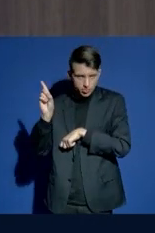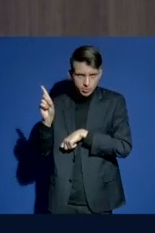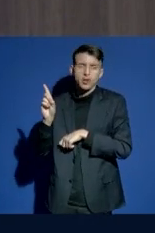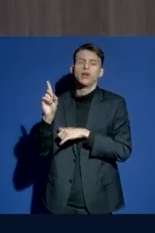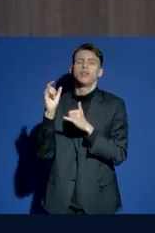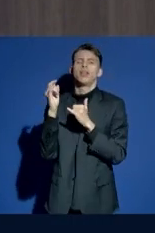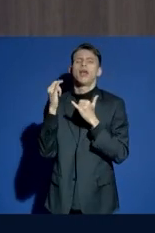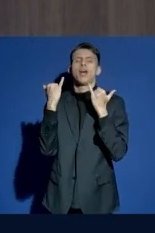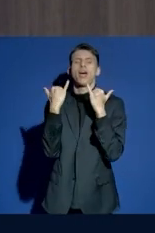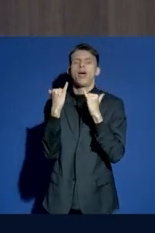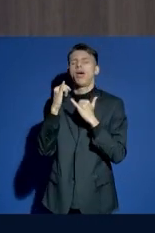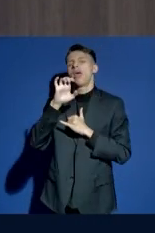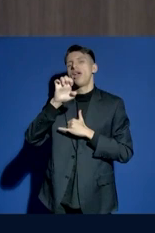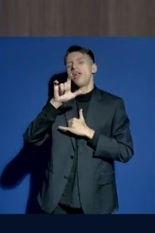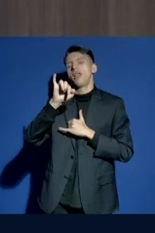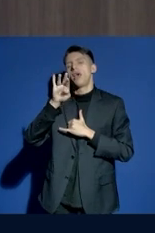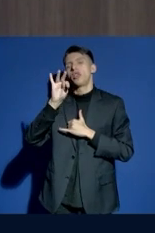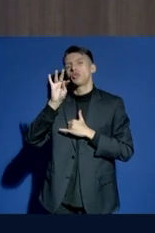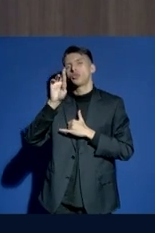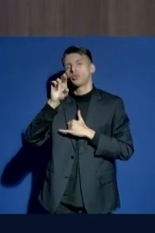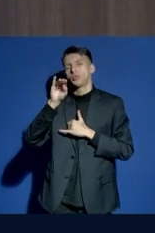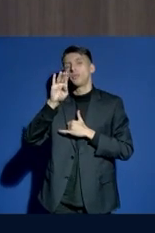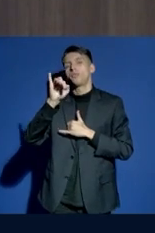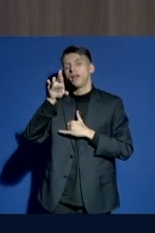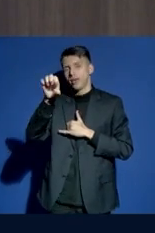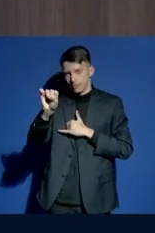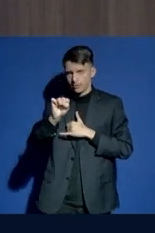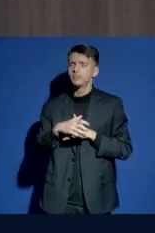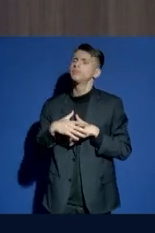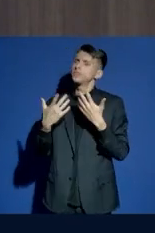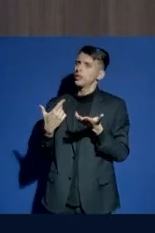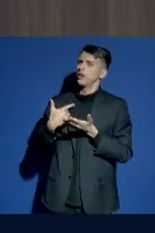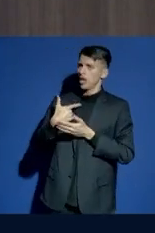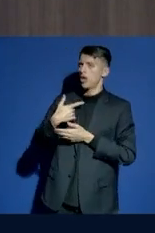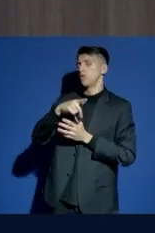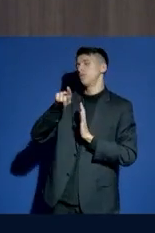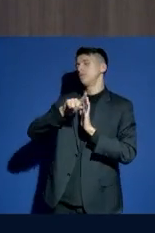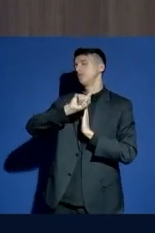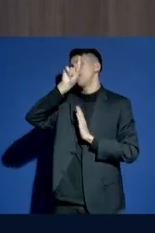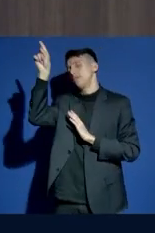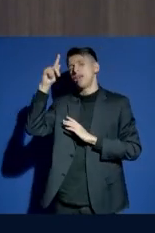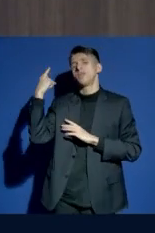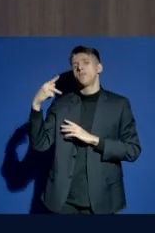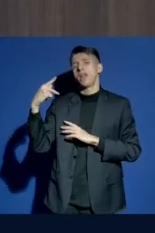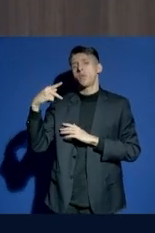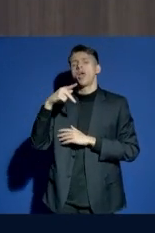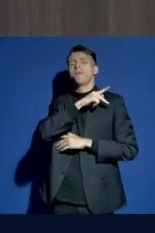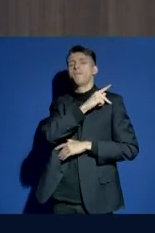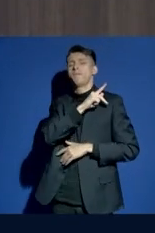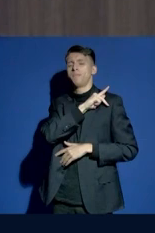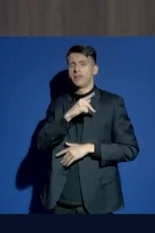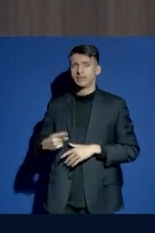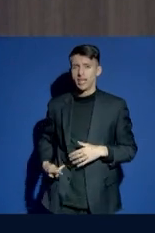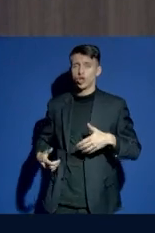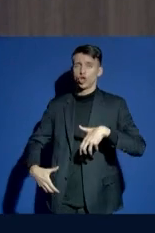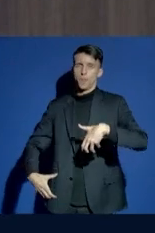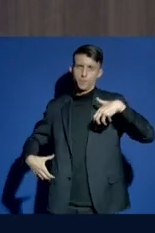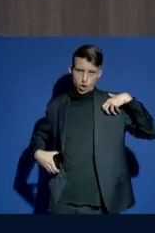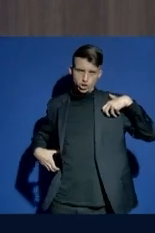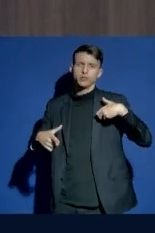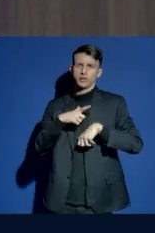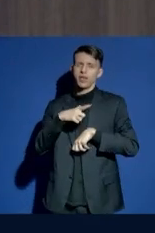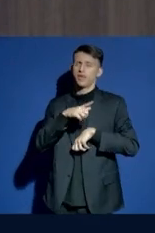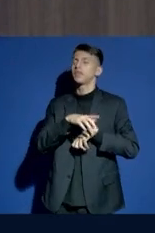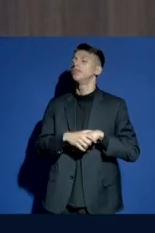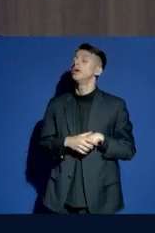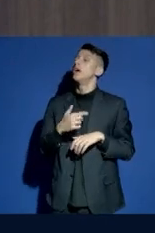Eletrobras pela imprensa eu tava com presidente no na posse do presidente do Paraguai em Assunção e eu fui saber